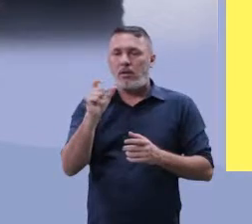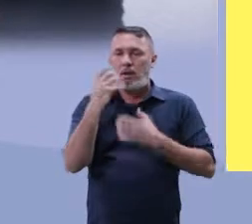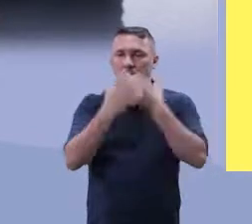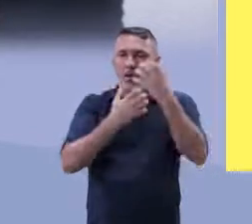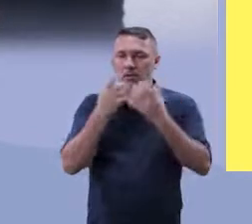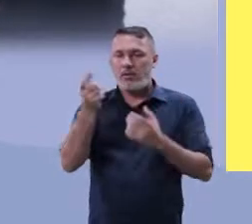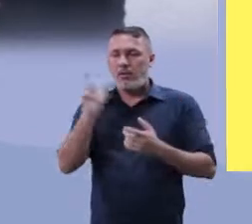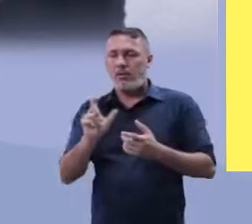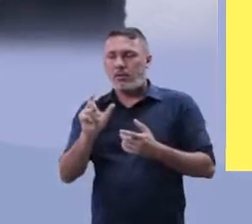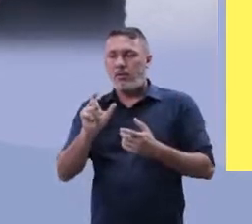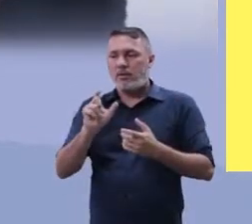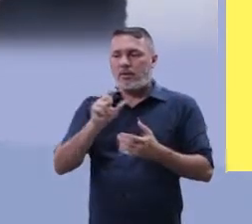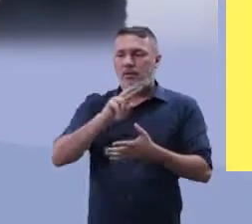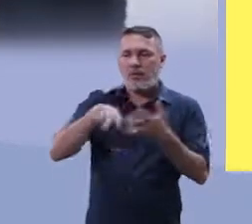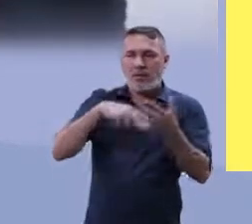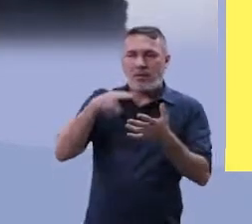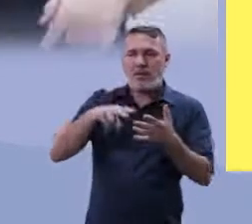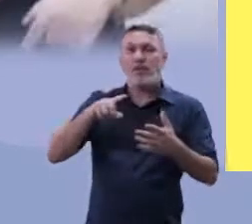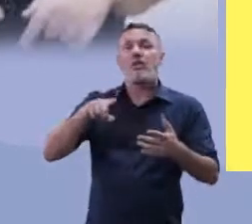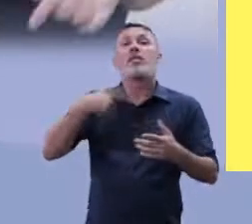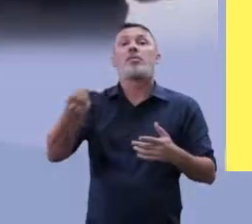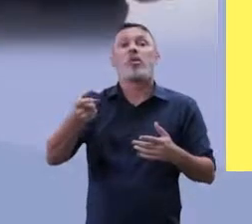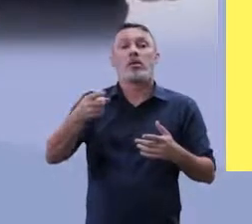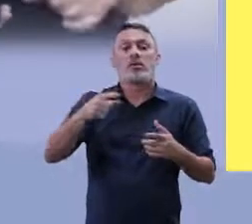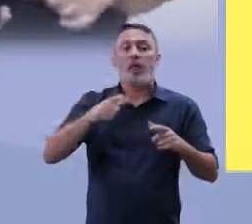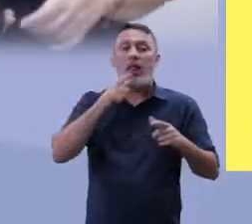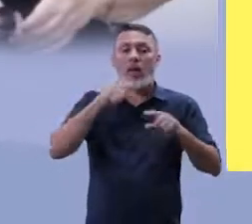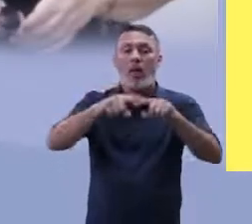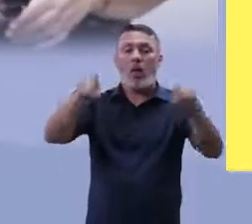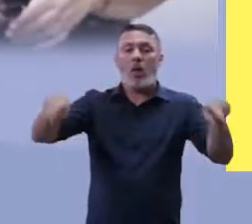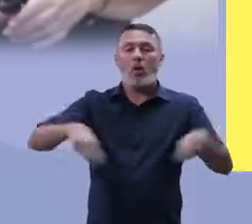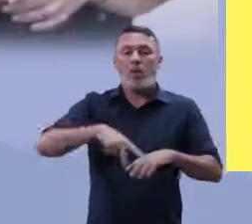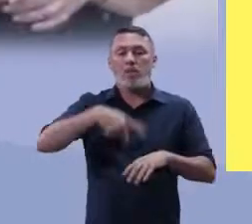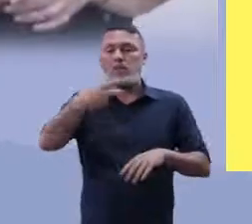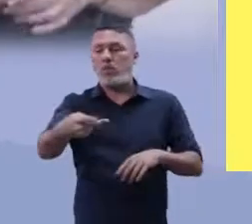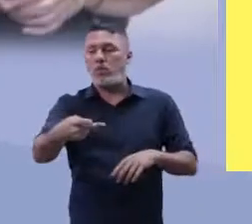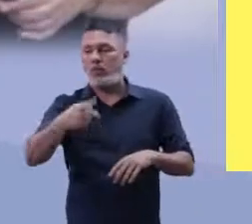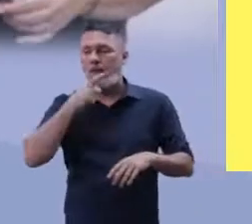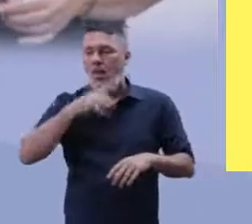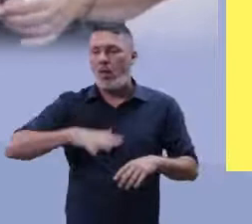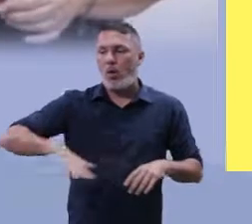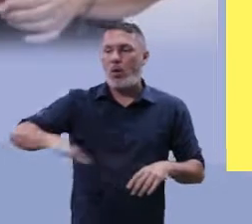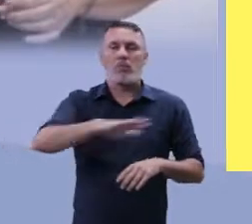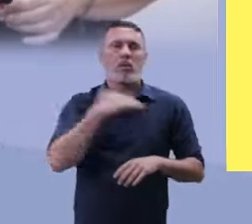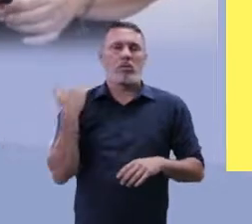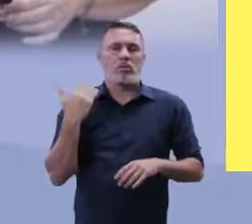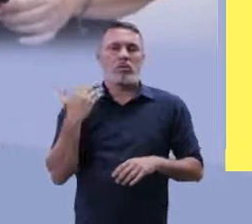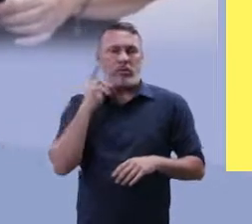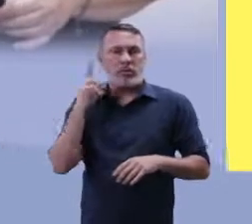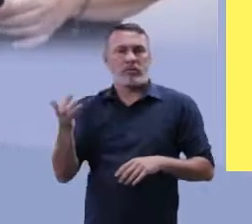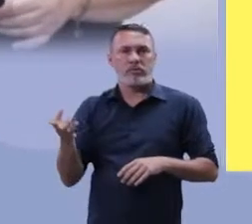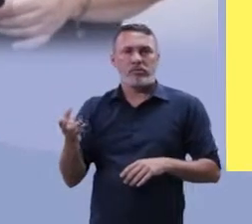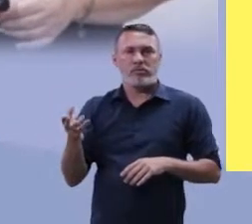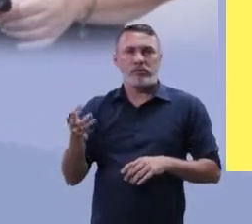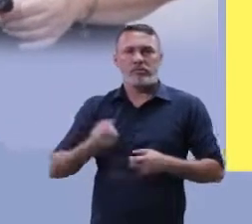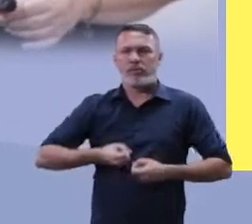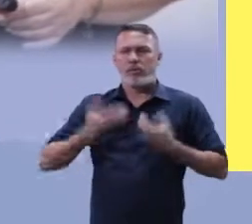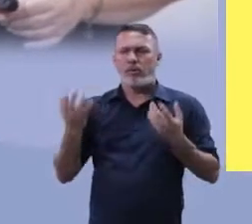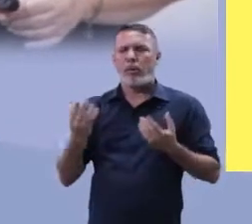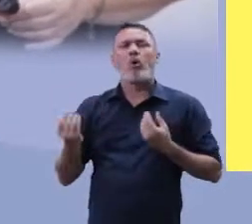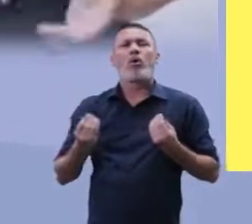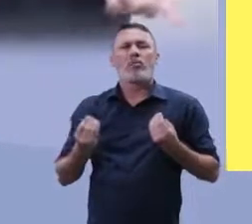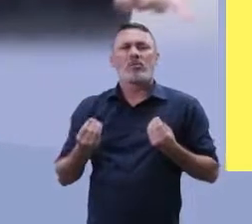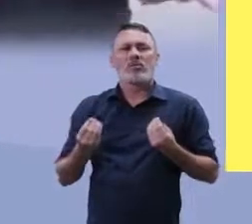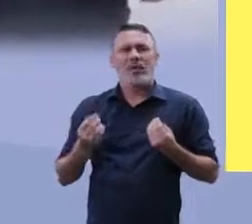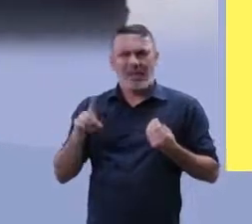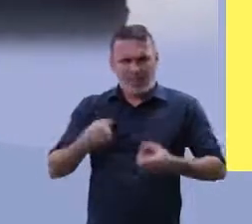E depois? Depois ele se atira na lagoa, se atirou na lagoa, Rodrigo de Freitas, e morreu afogado.